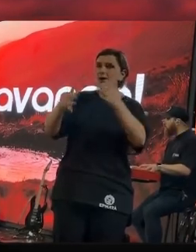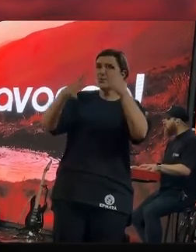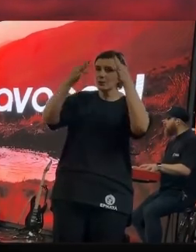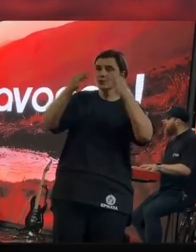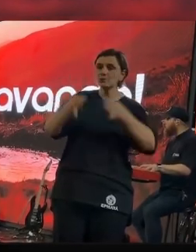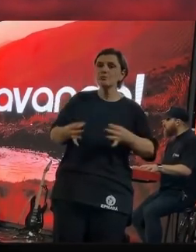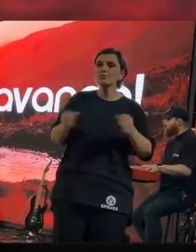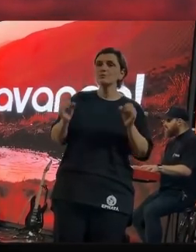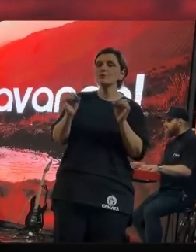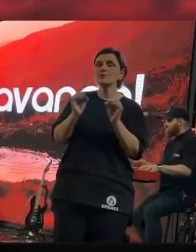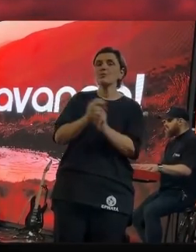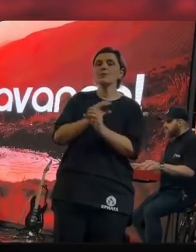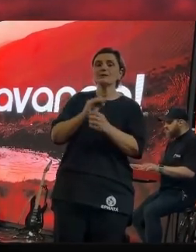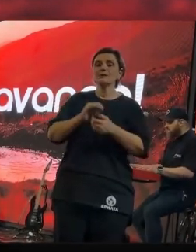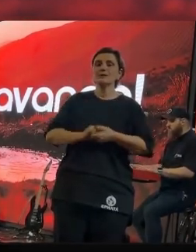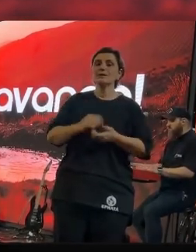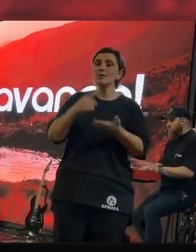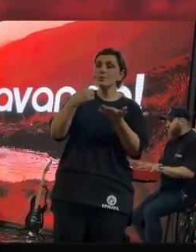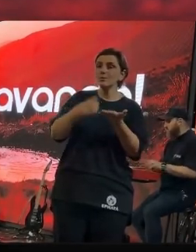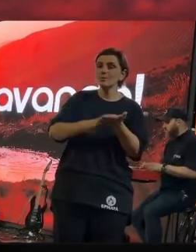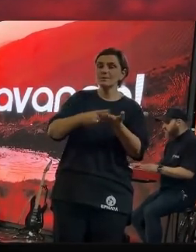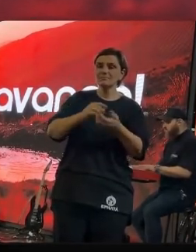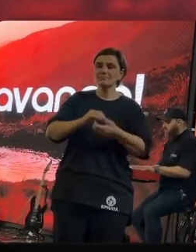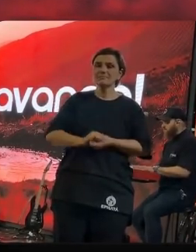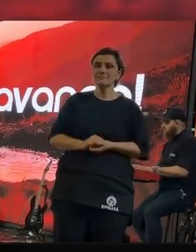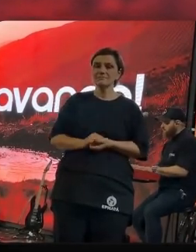justo para cumprir.